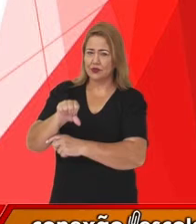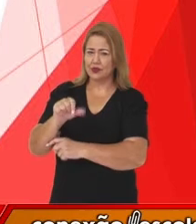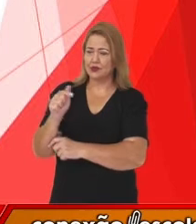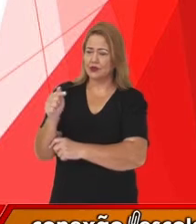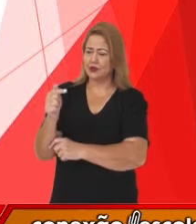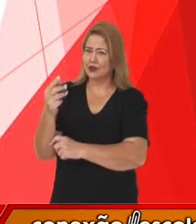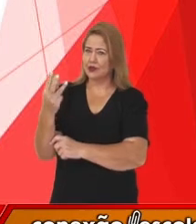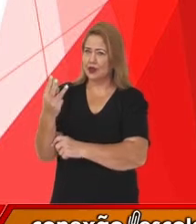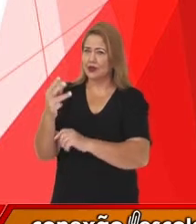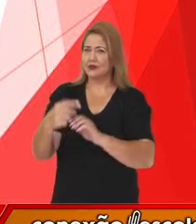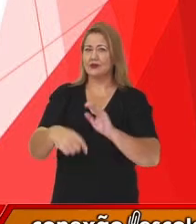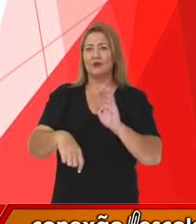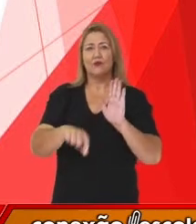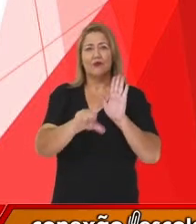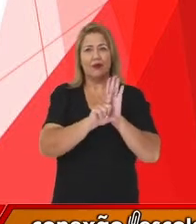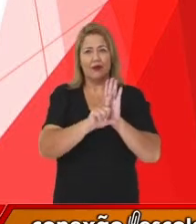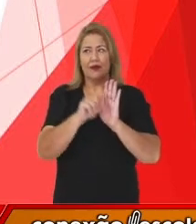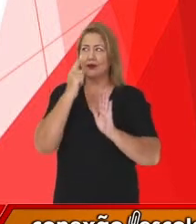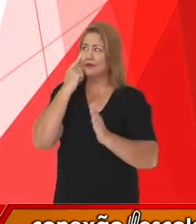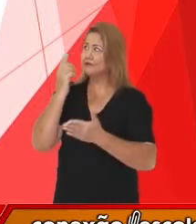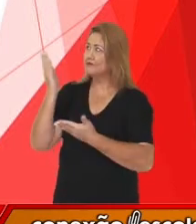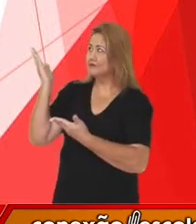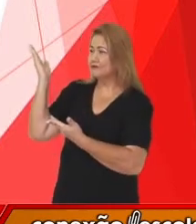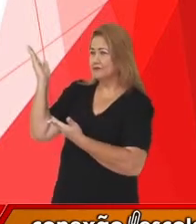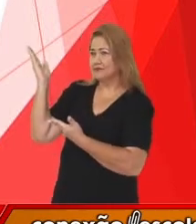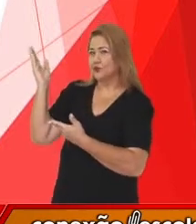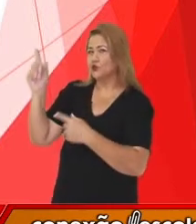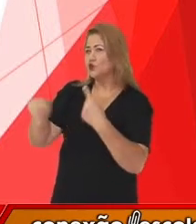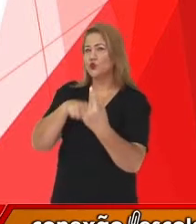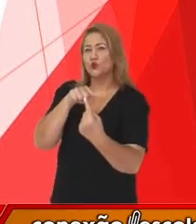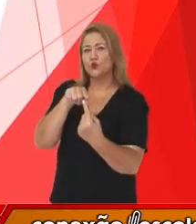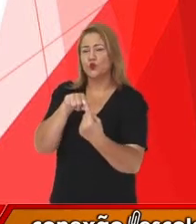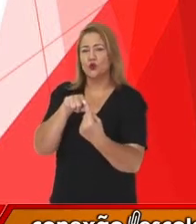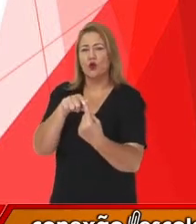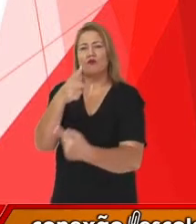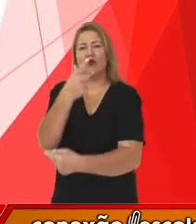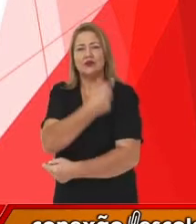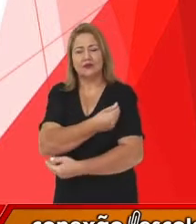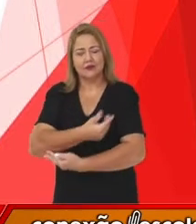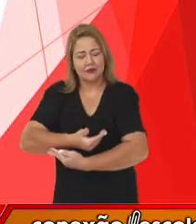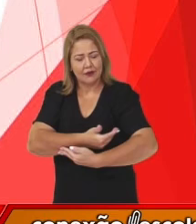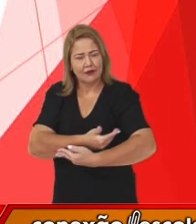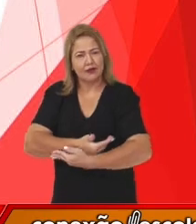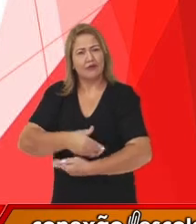vários objetivos que ele tem, de vacinar a população desde o nascimento.